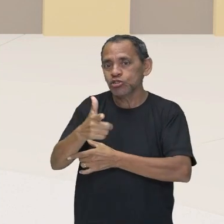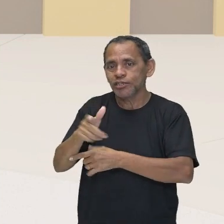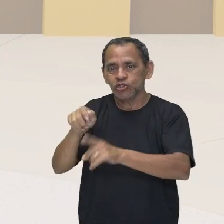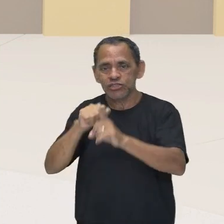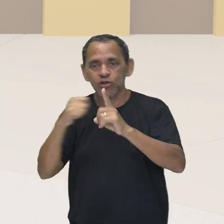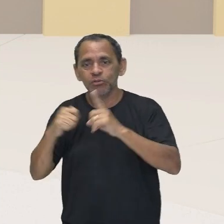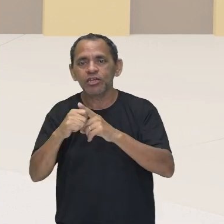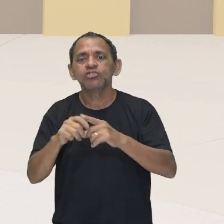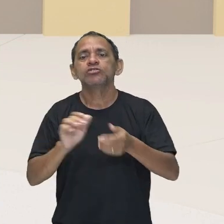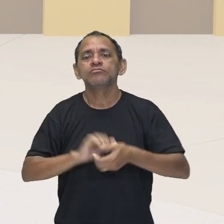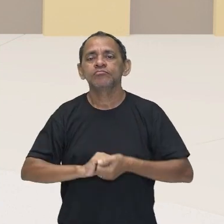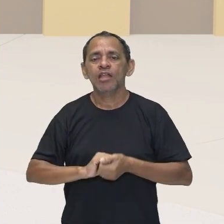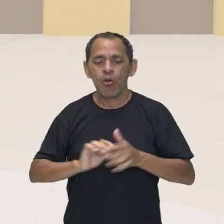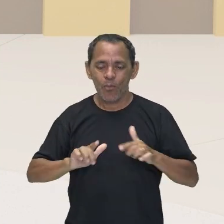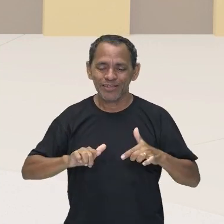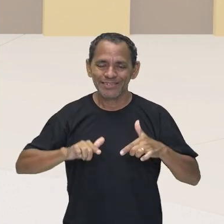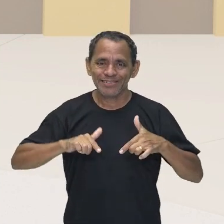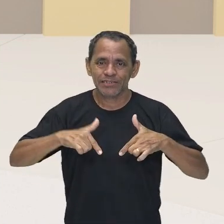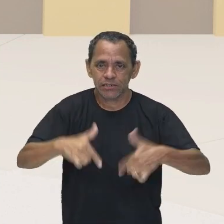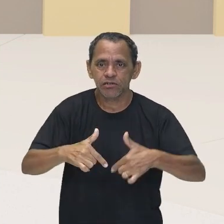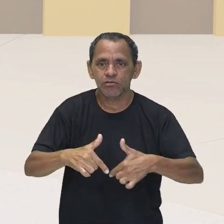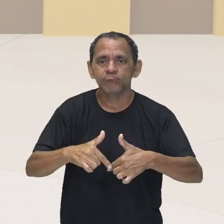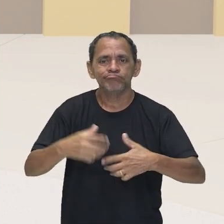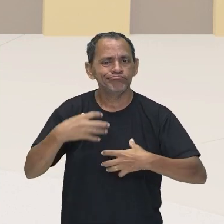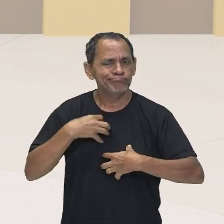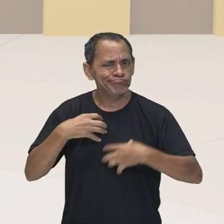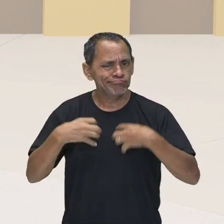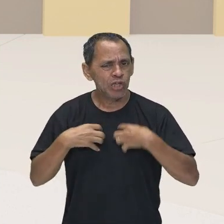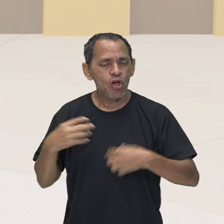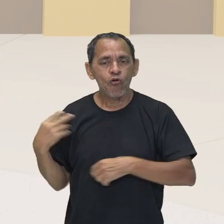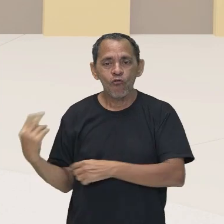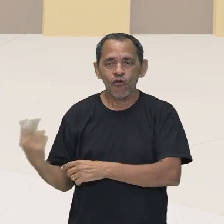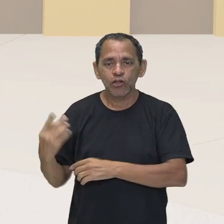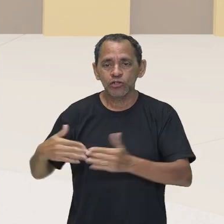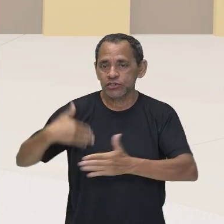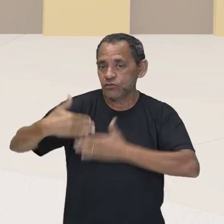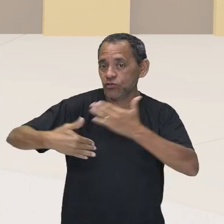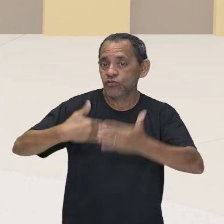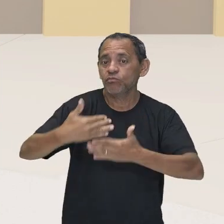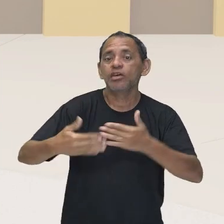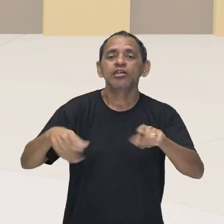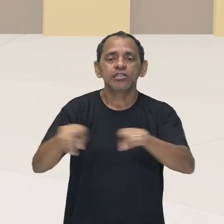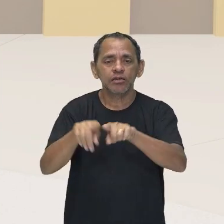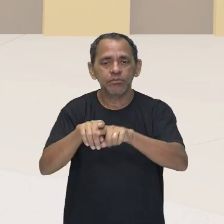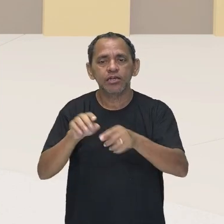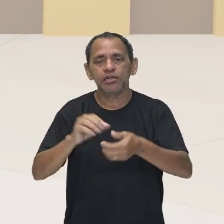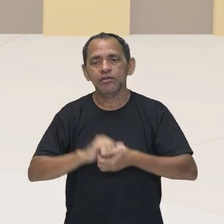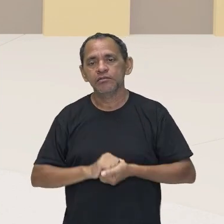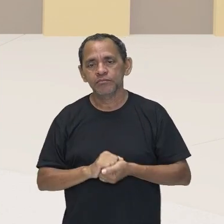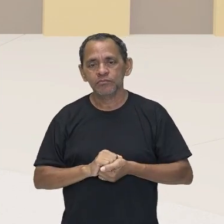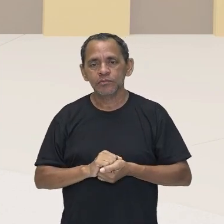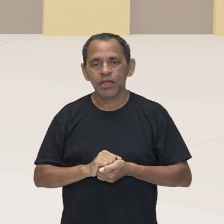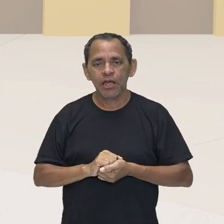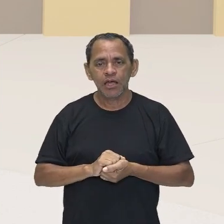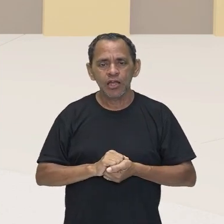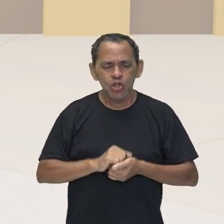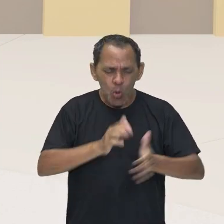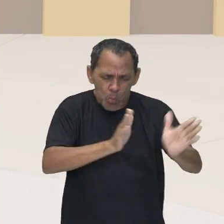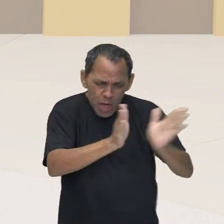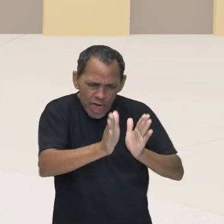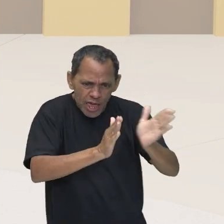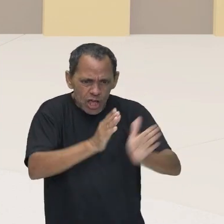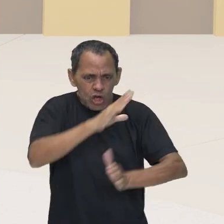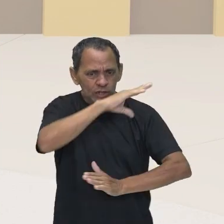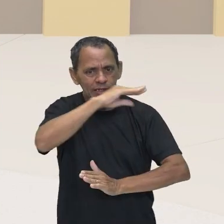um sentimento, um valor a ser construído dentro de nós durante a nossa infância e